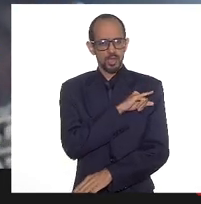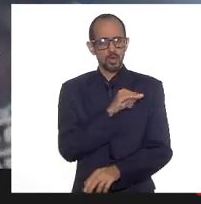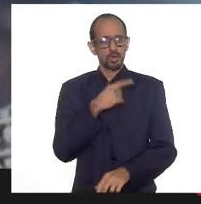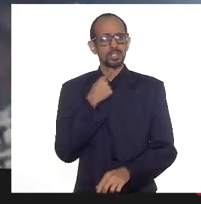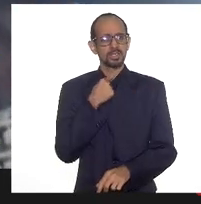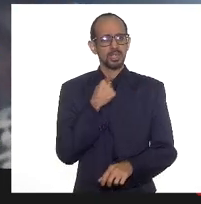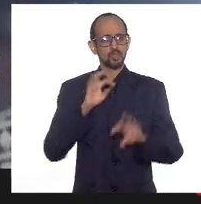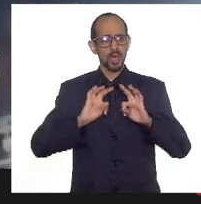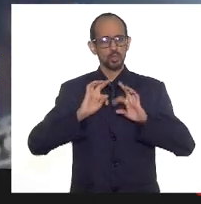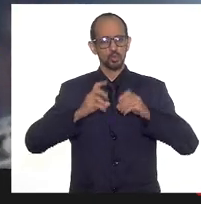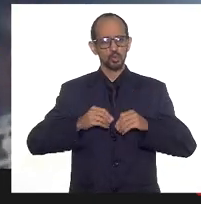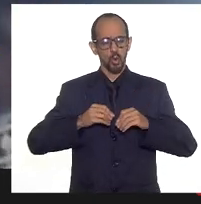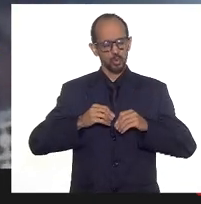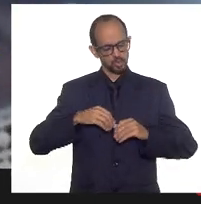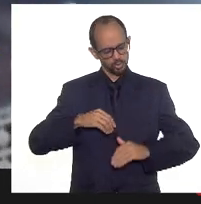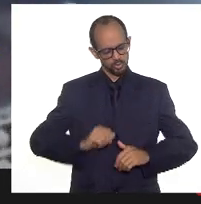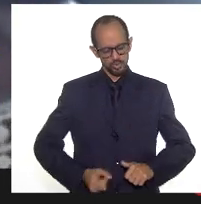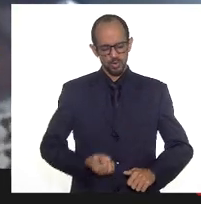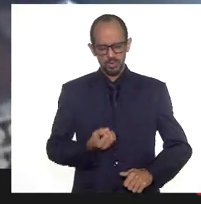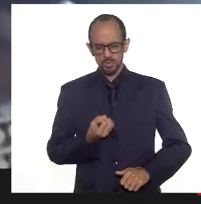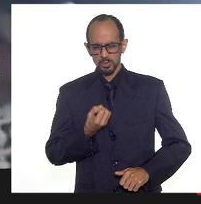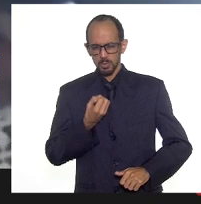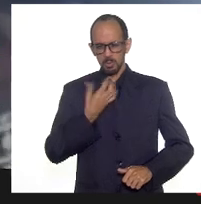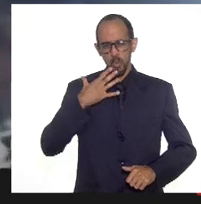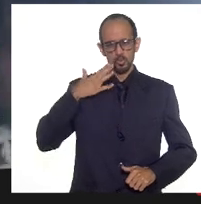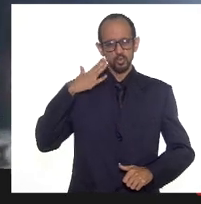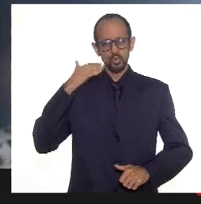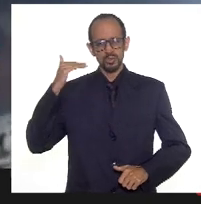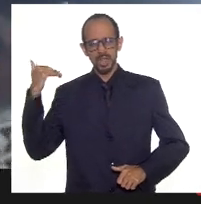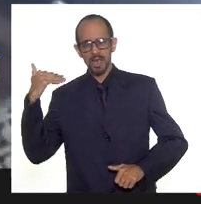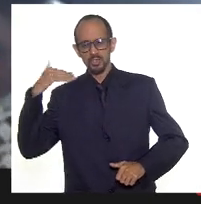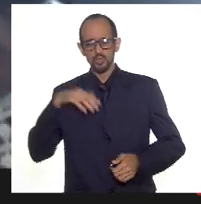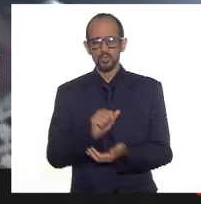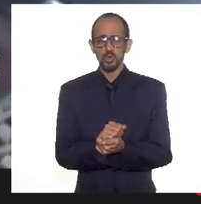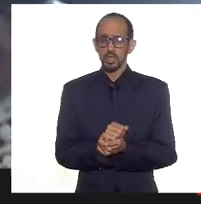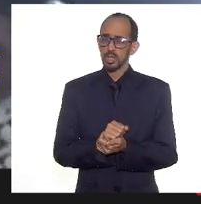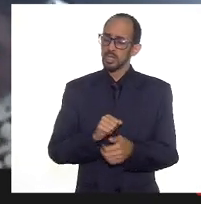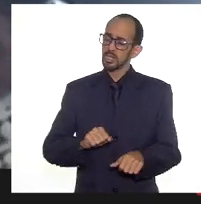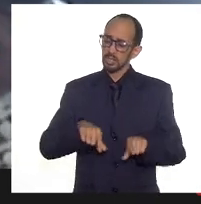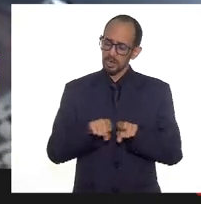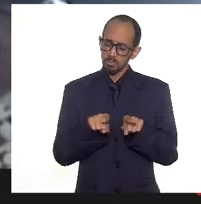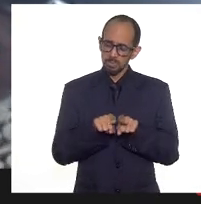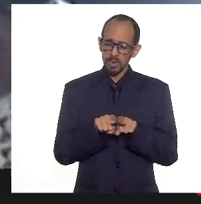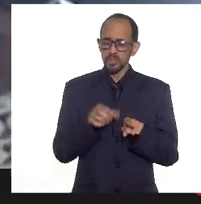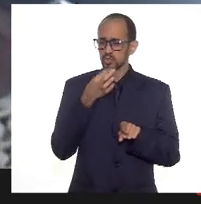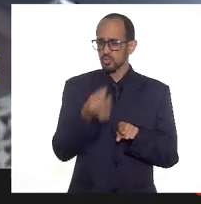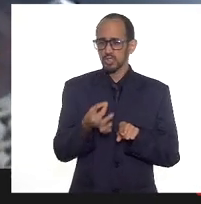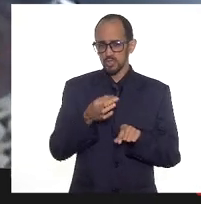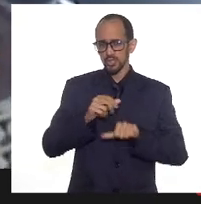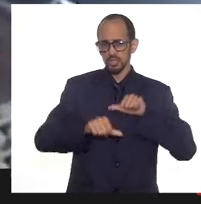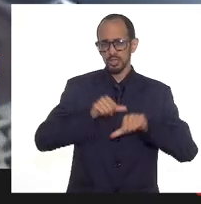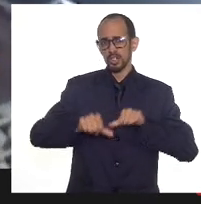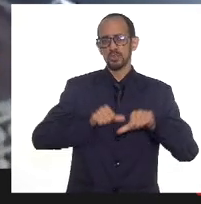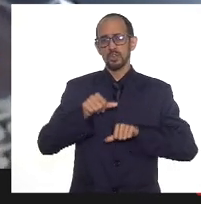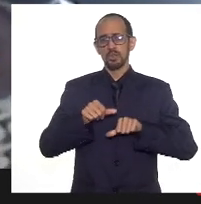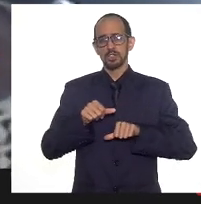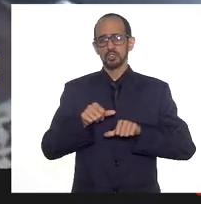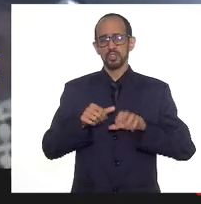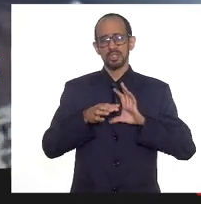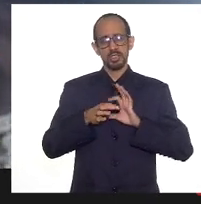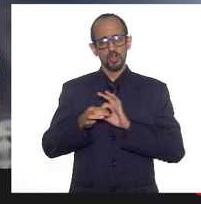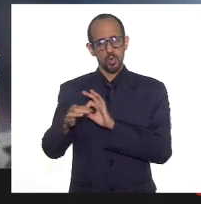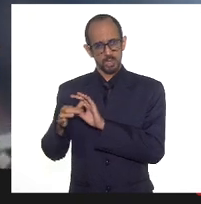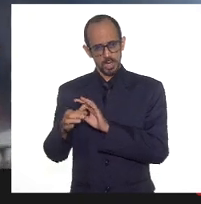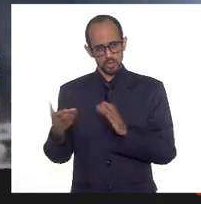tarefa de apurar as causas e consequências e sugerir medidas de transformação dessa realidade, né? Eu peço licença